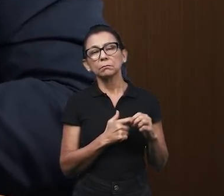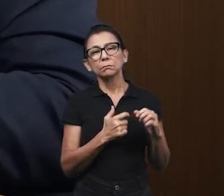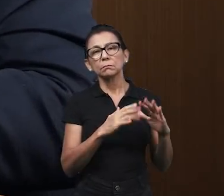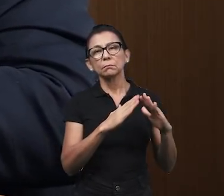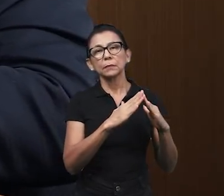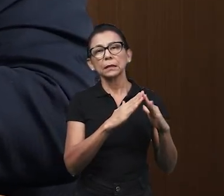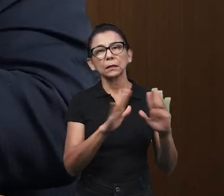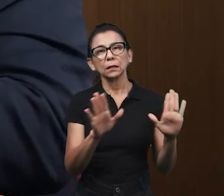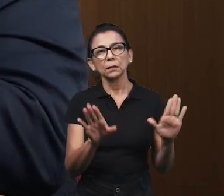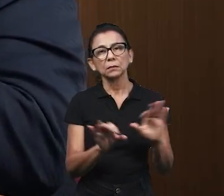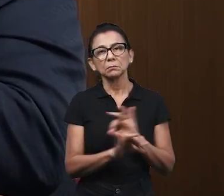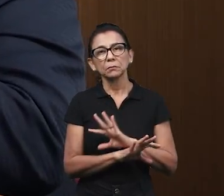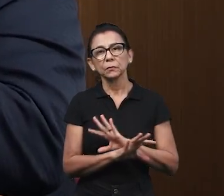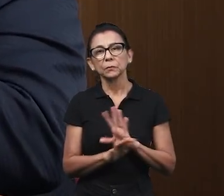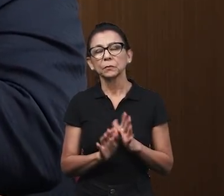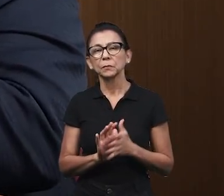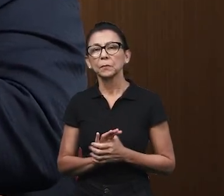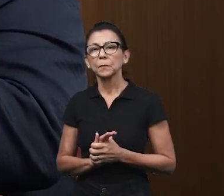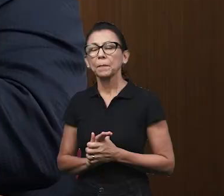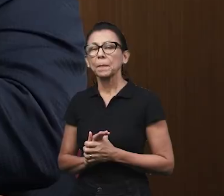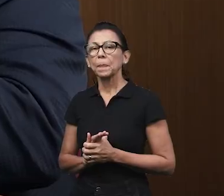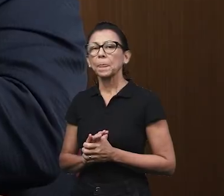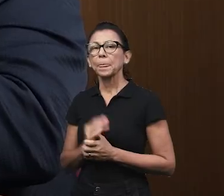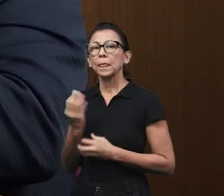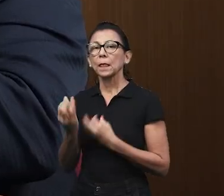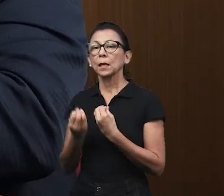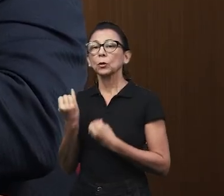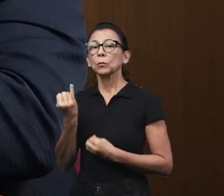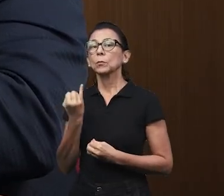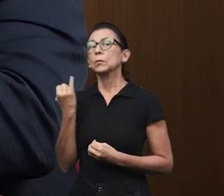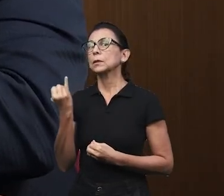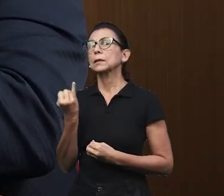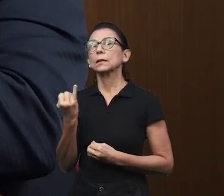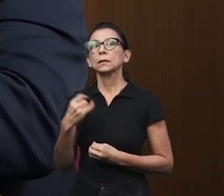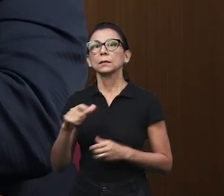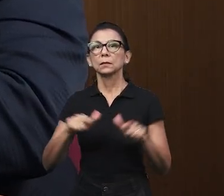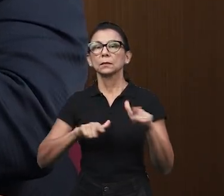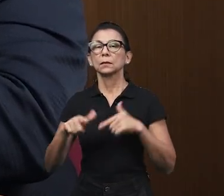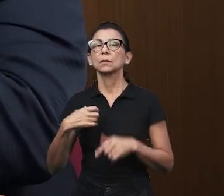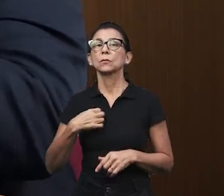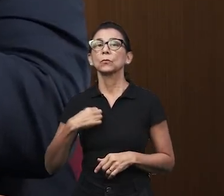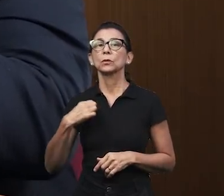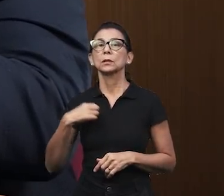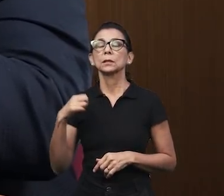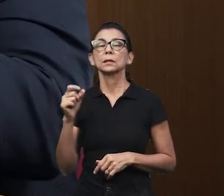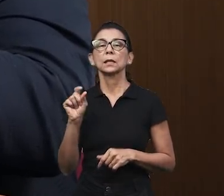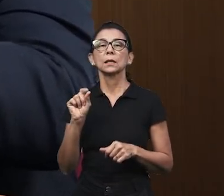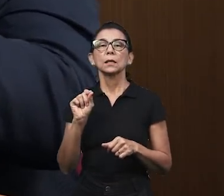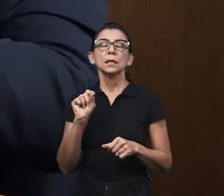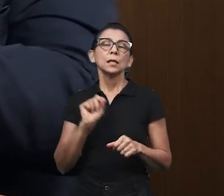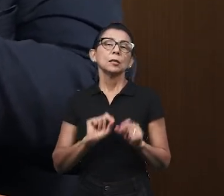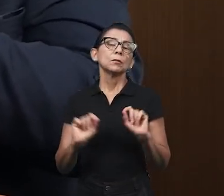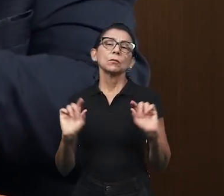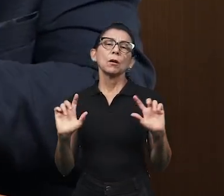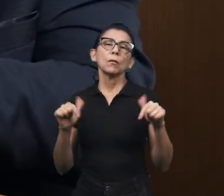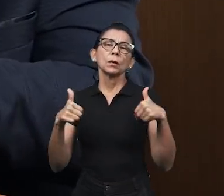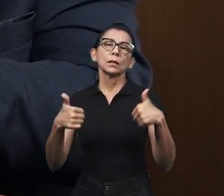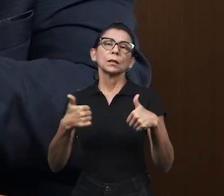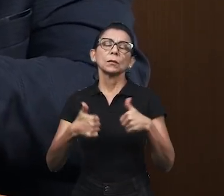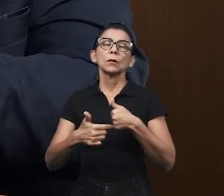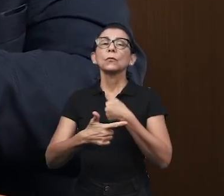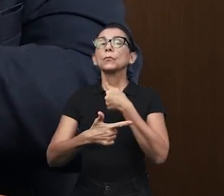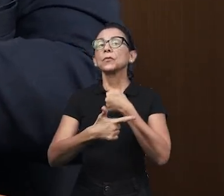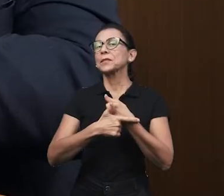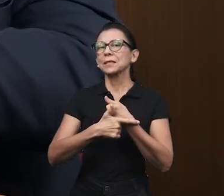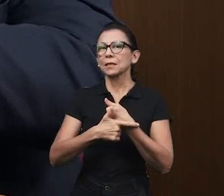Mas fala um pouquinho sobre a importância, então, desse voluntariado. Esse voluntariado, ele cuida do quê? Para que exatamente o irmão que está